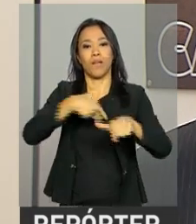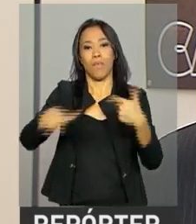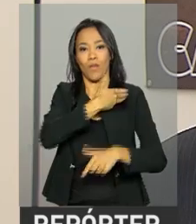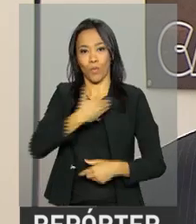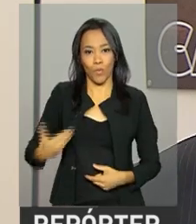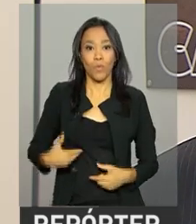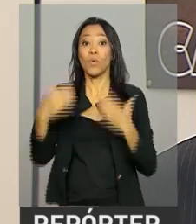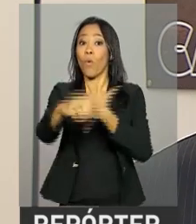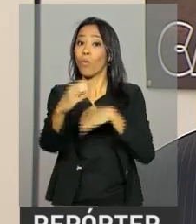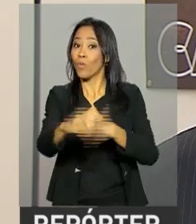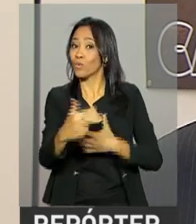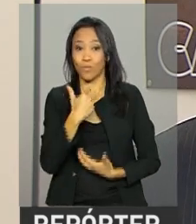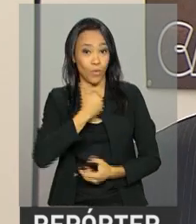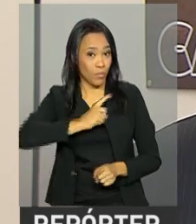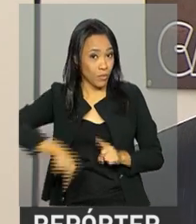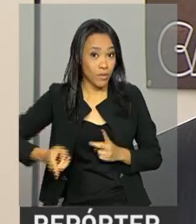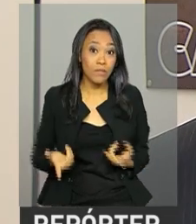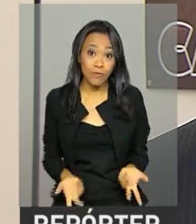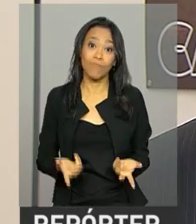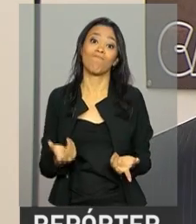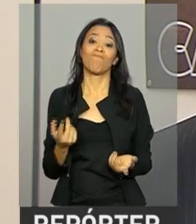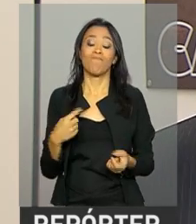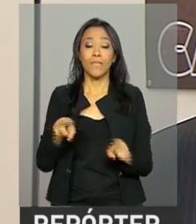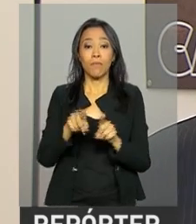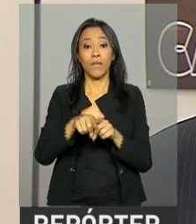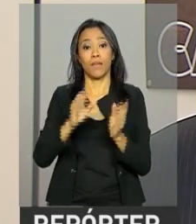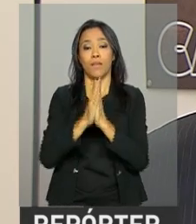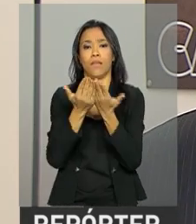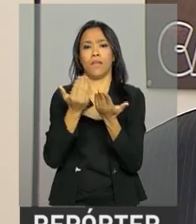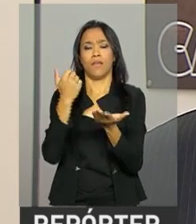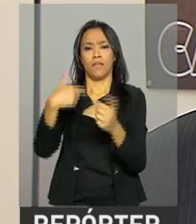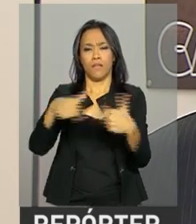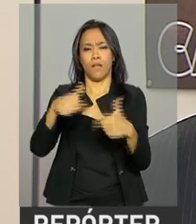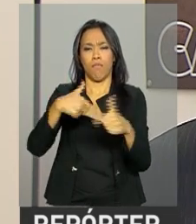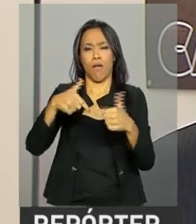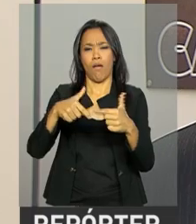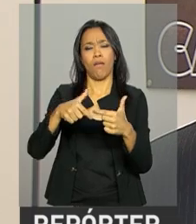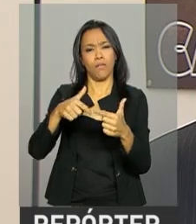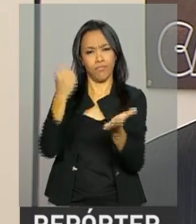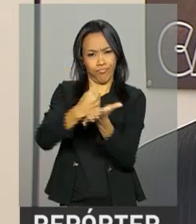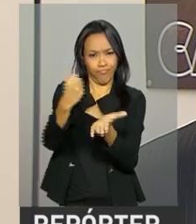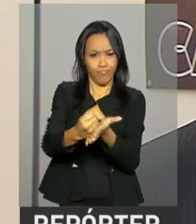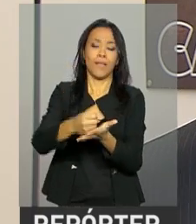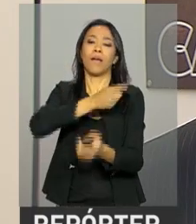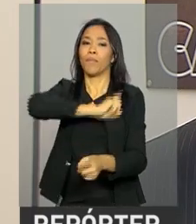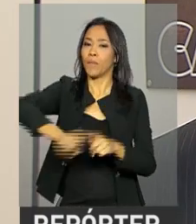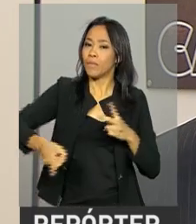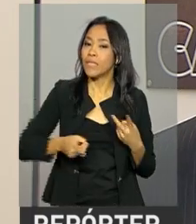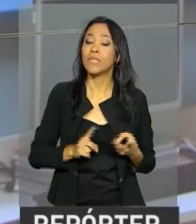concurso público e retirar carteira de trabalho e receber prêmios